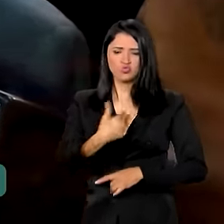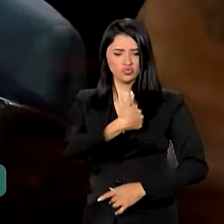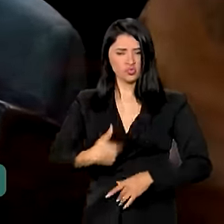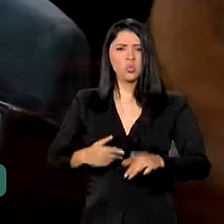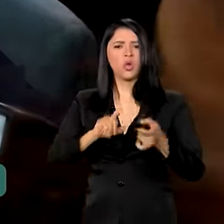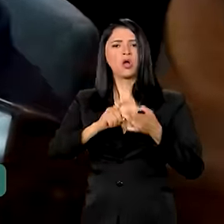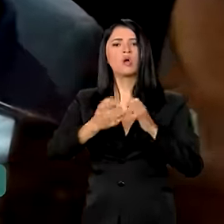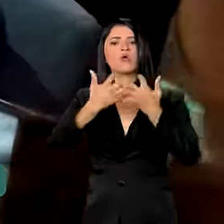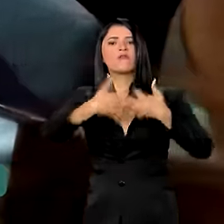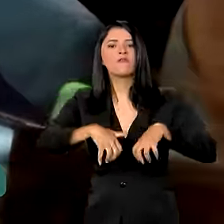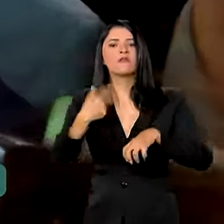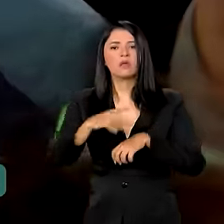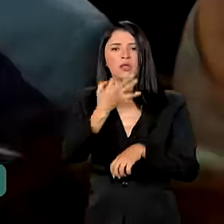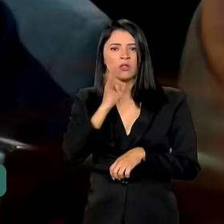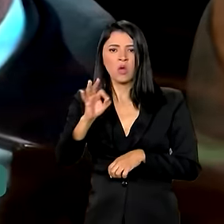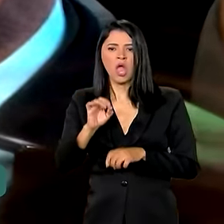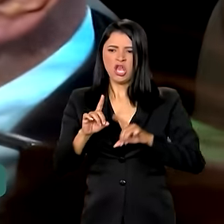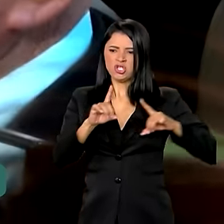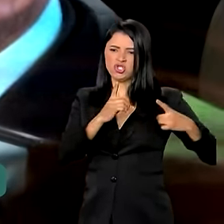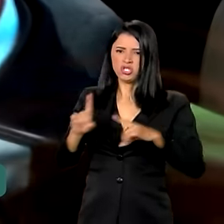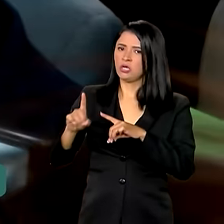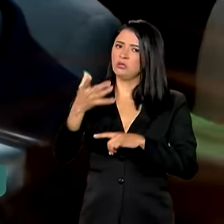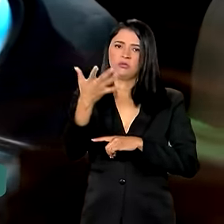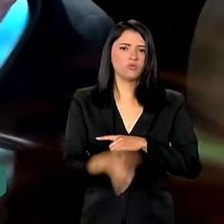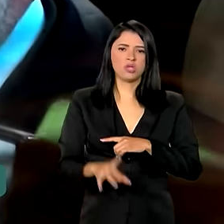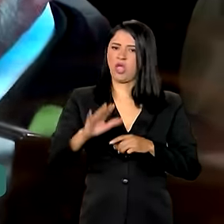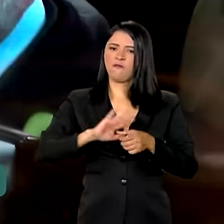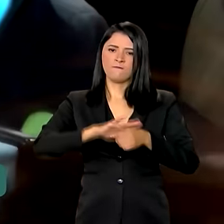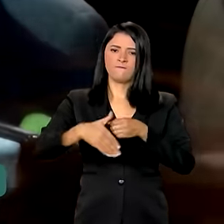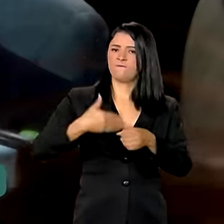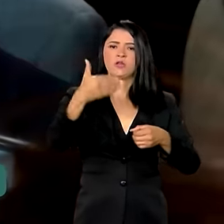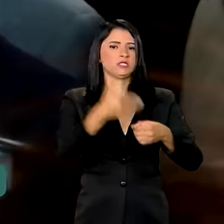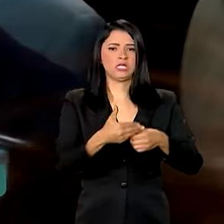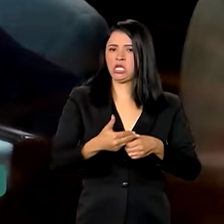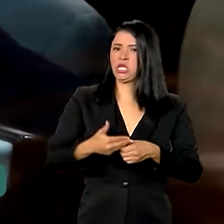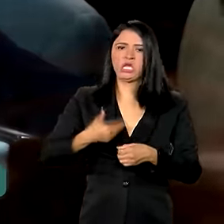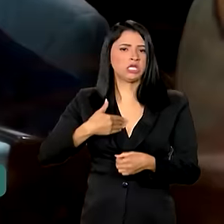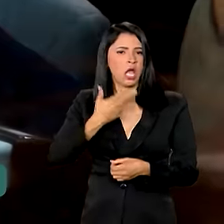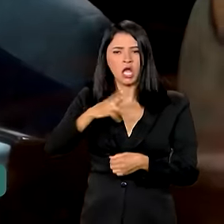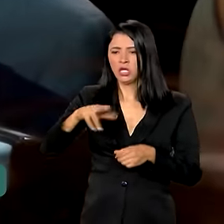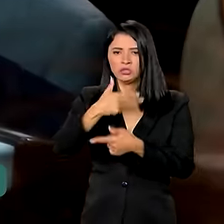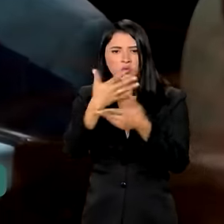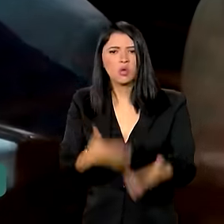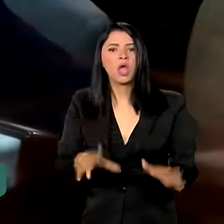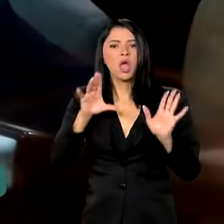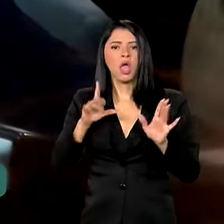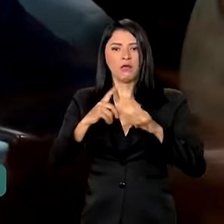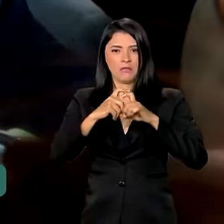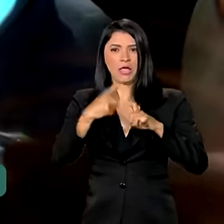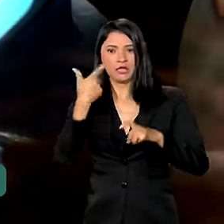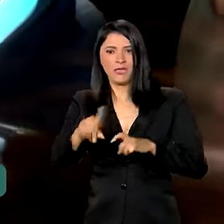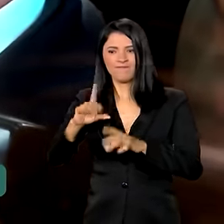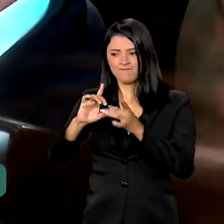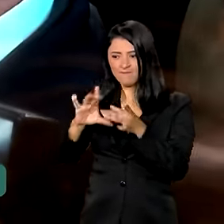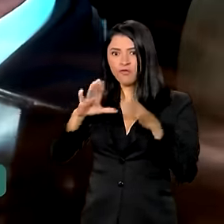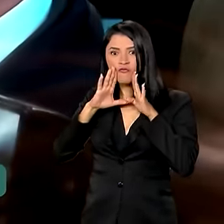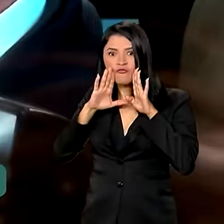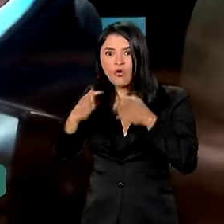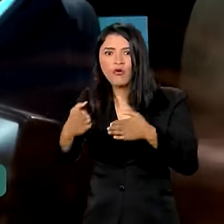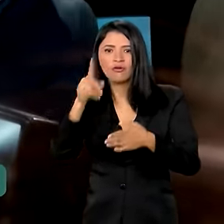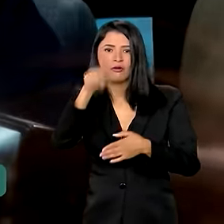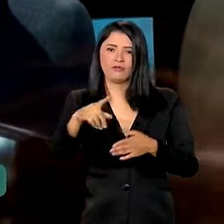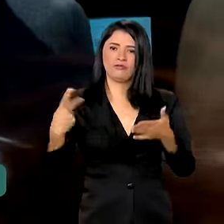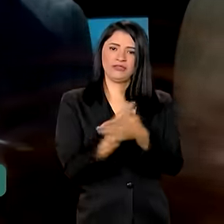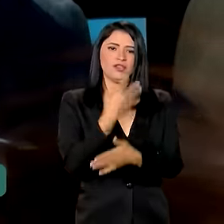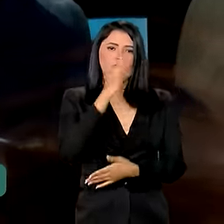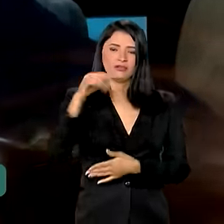governando a França. A gente não quer extrema-direita, a gente não quer fascista, a gente não quer nazista, a gente quer democracia. Foi isso que aconteceu na